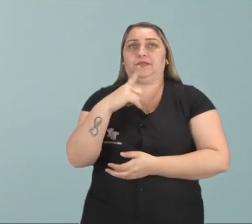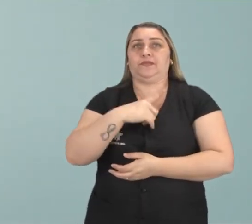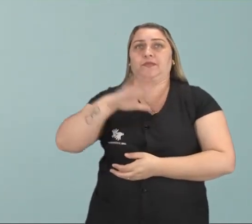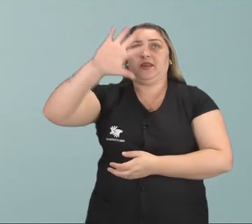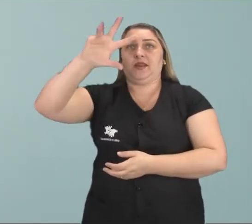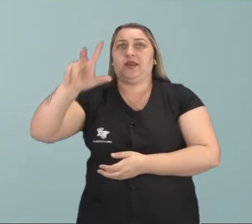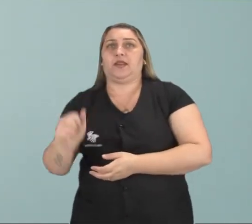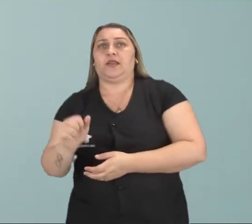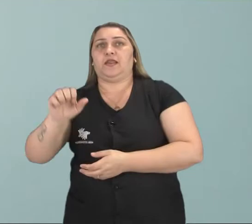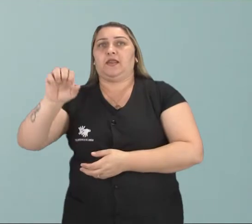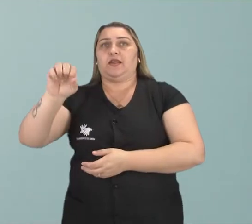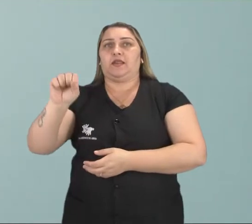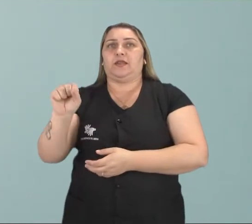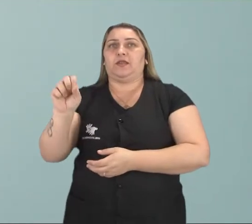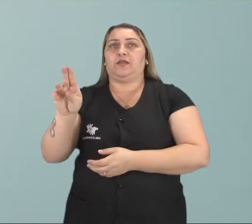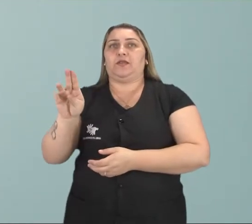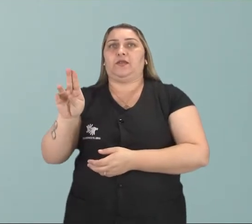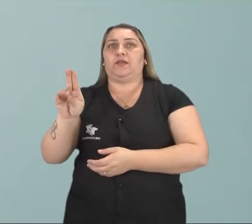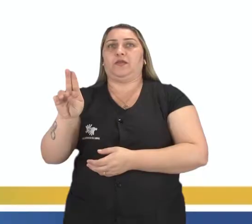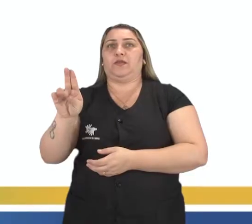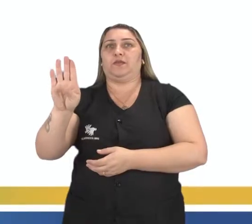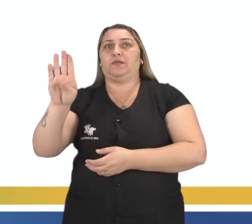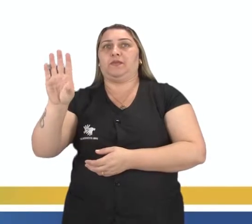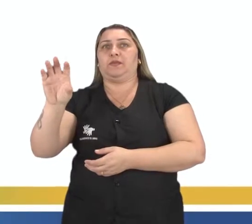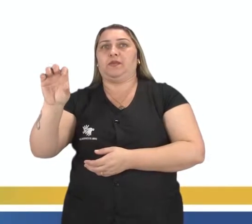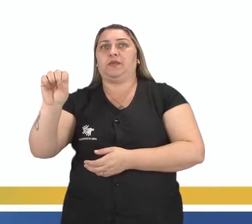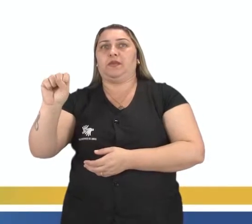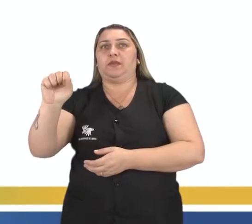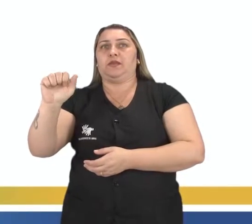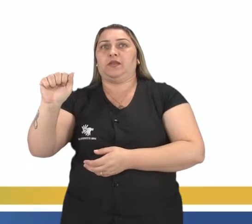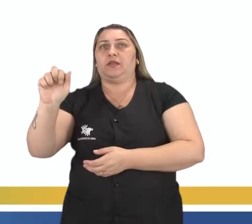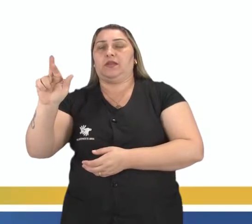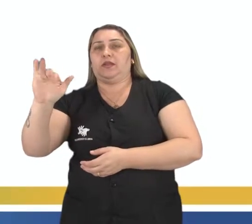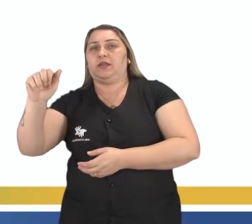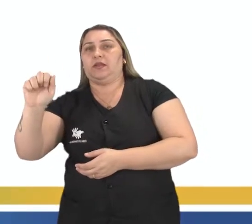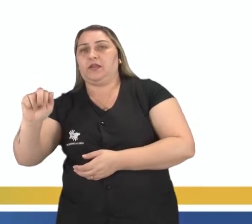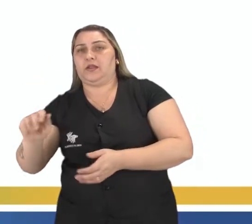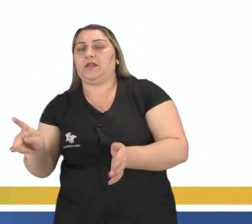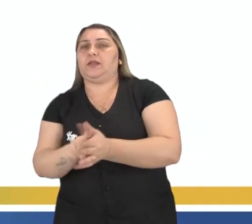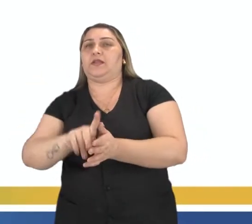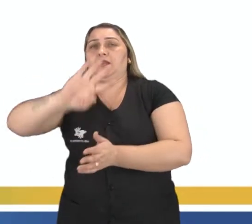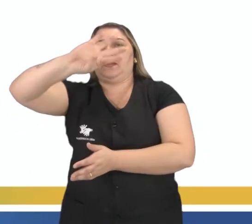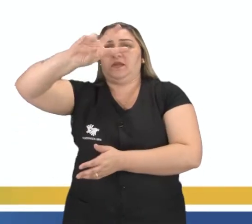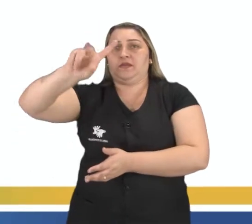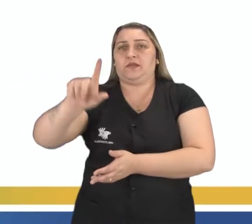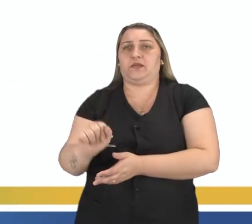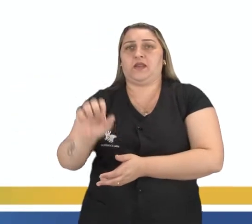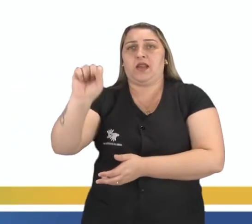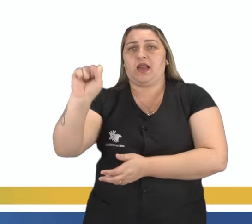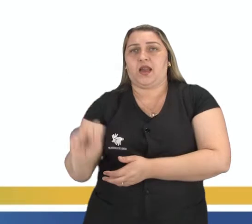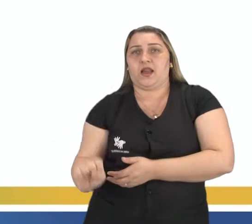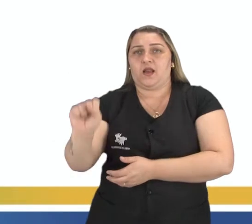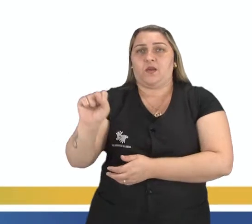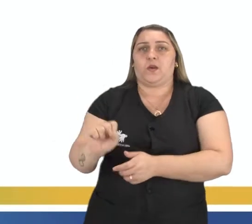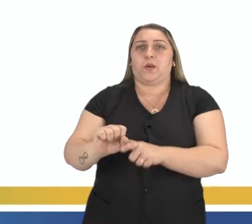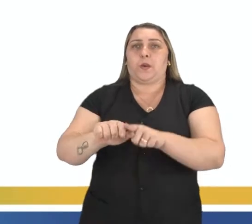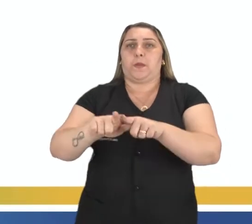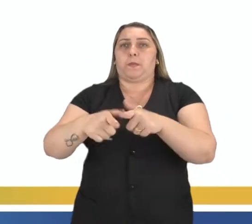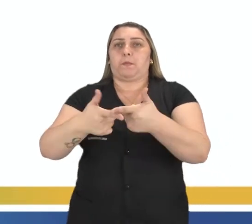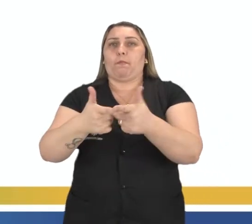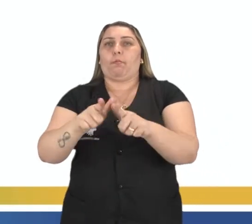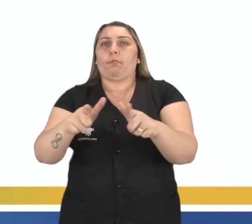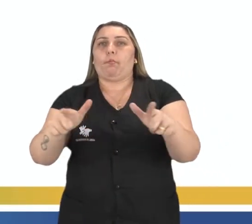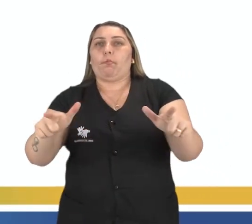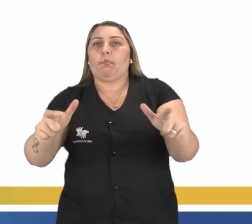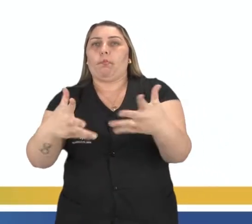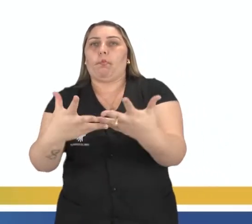a África subsaariana, que aí ela corresponde ao território africano situado ao sul do Saara. E nessa